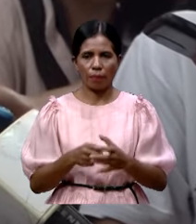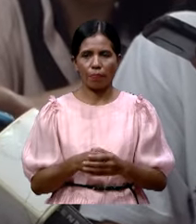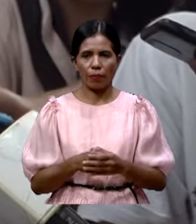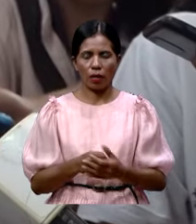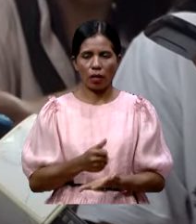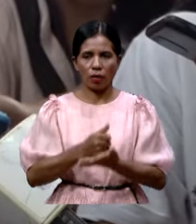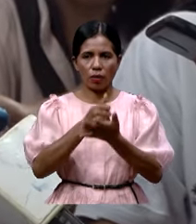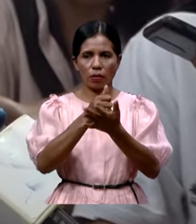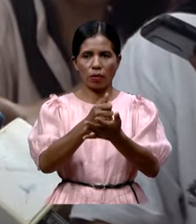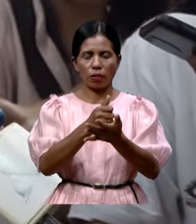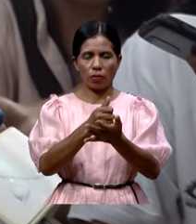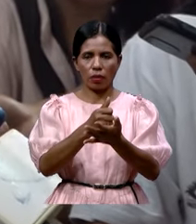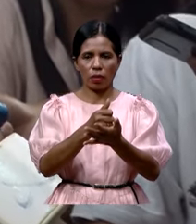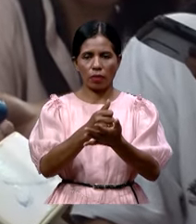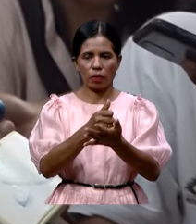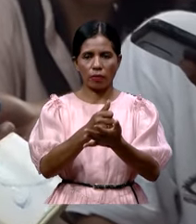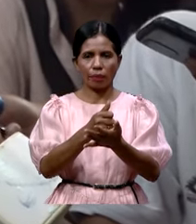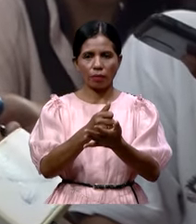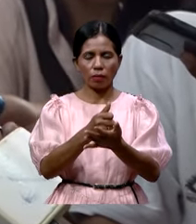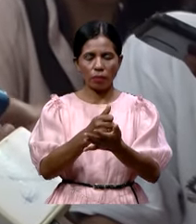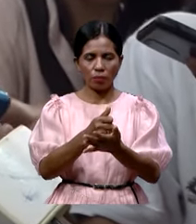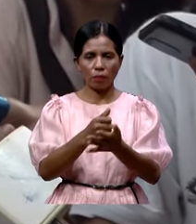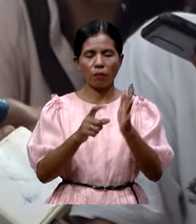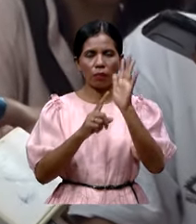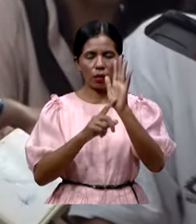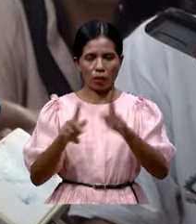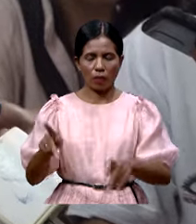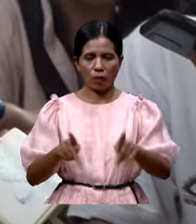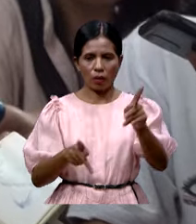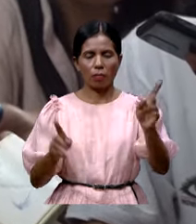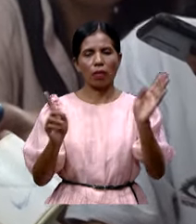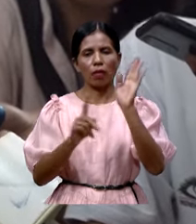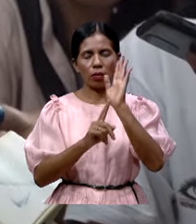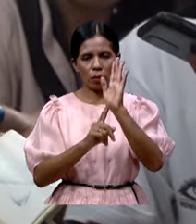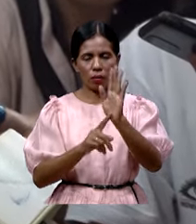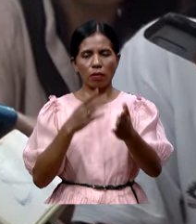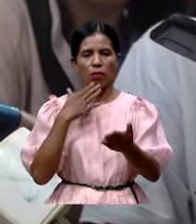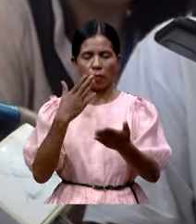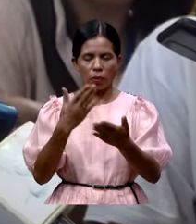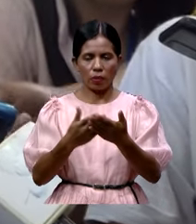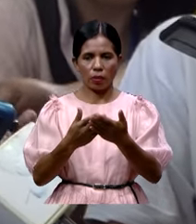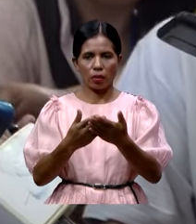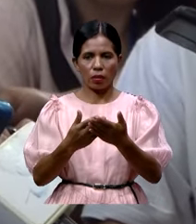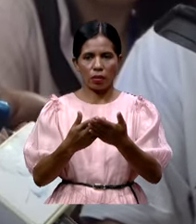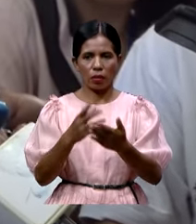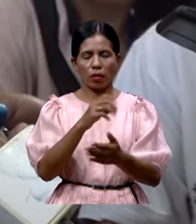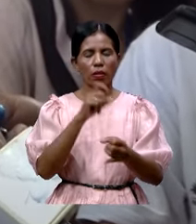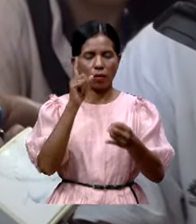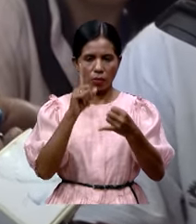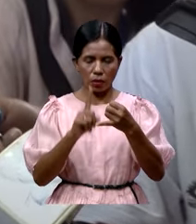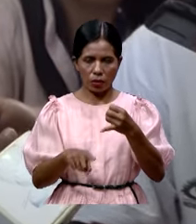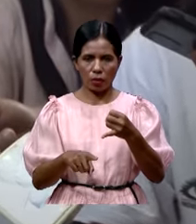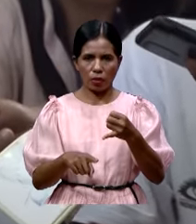apoio malu hori bele ia publikasi sira bele sai sensibel leutan e ikus leu makane